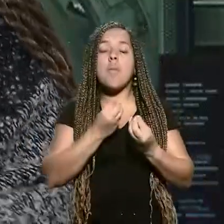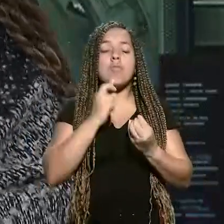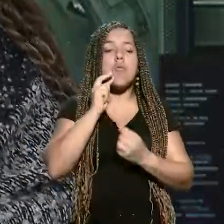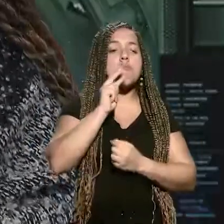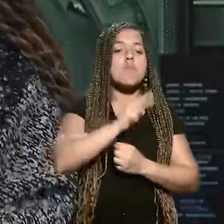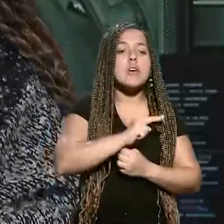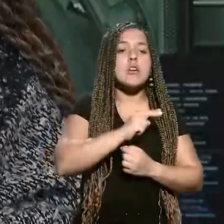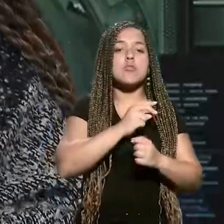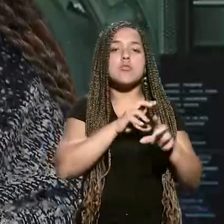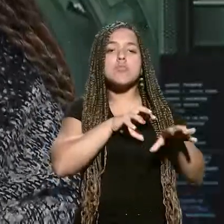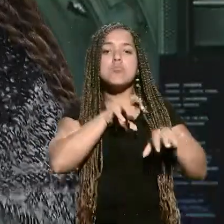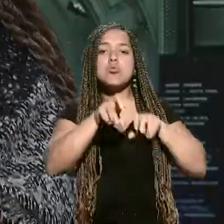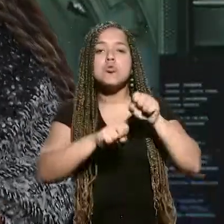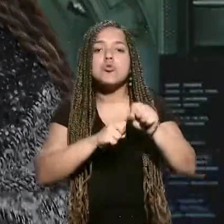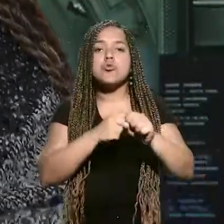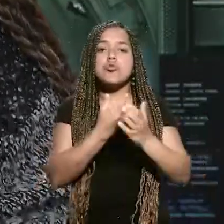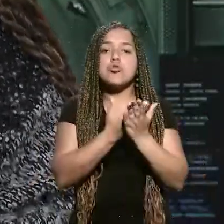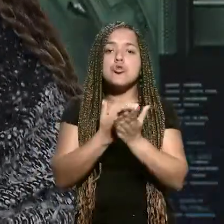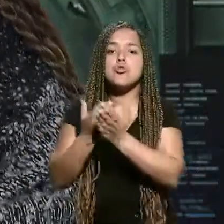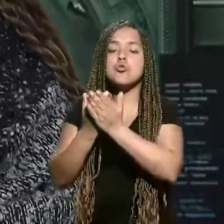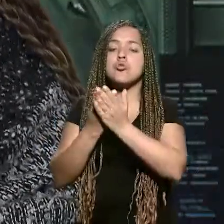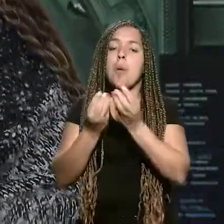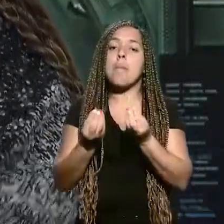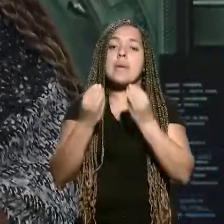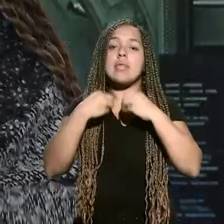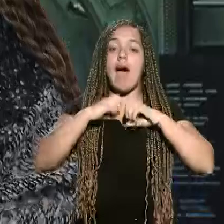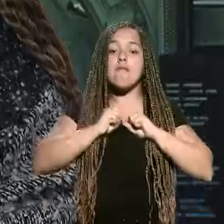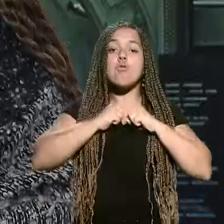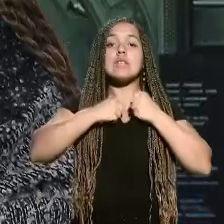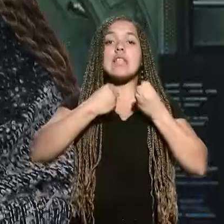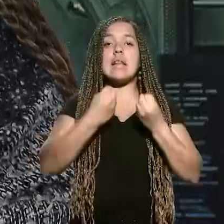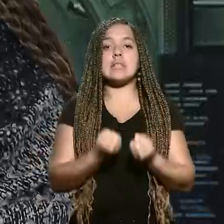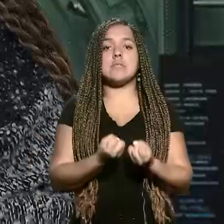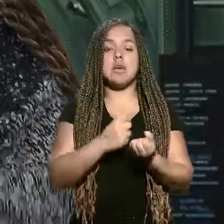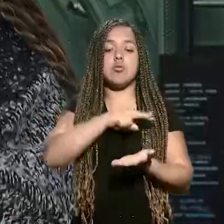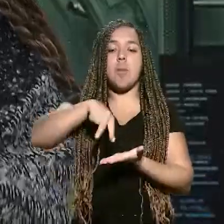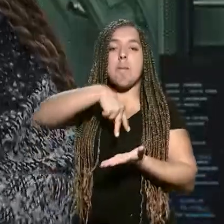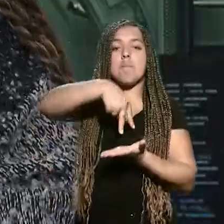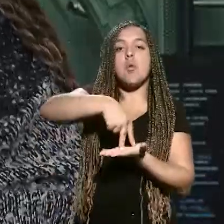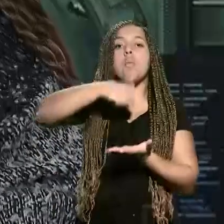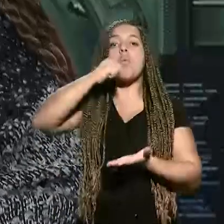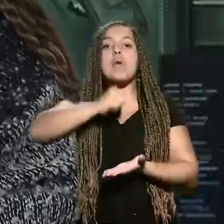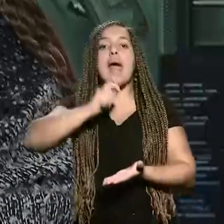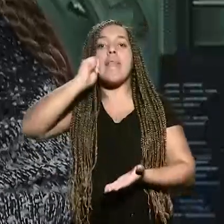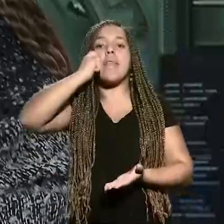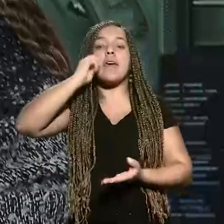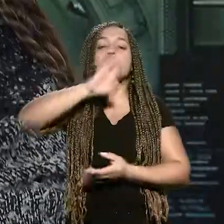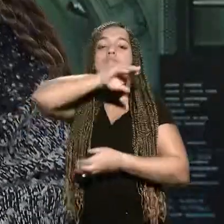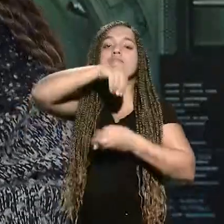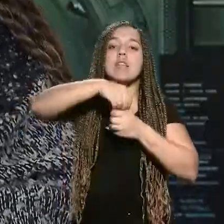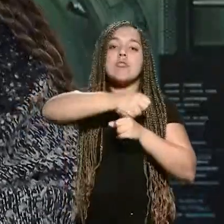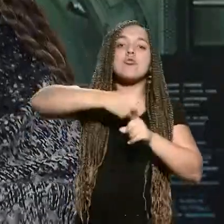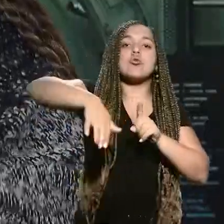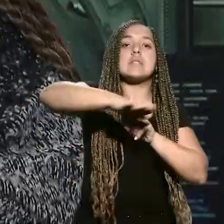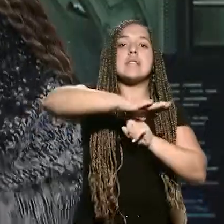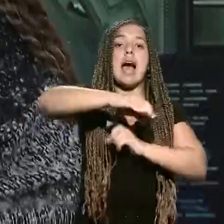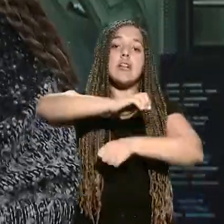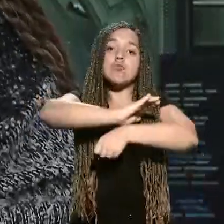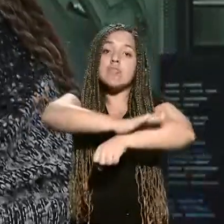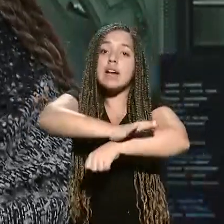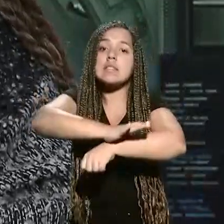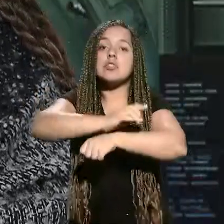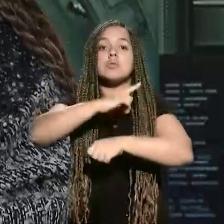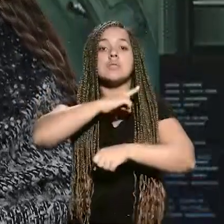fortalecer enquanto sujeitas, né, enquanto mulheres negras, nessa sociedade que cimenta as relações institucionais